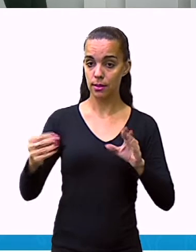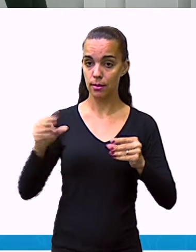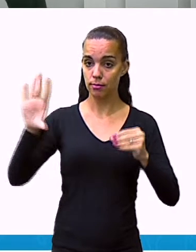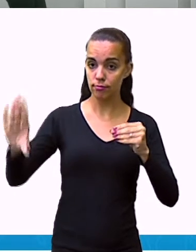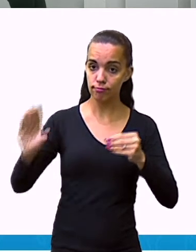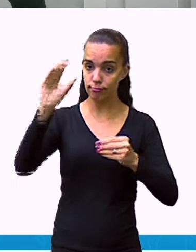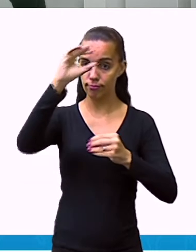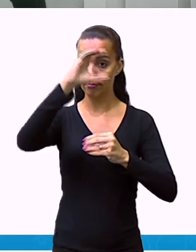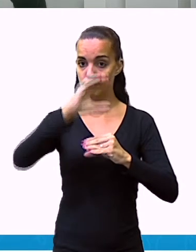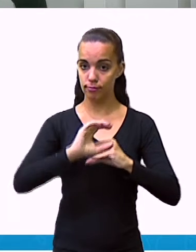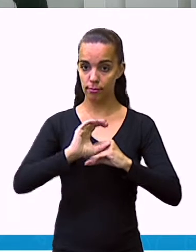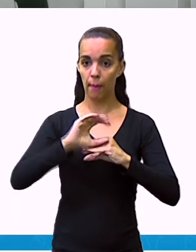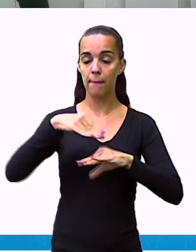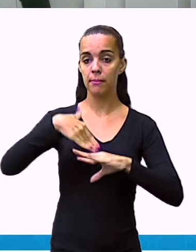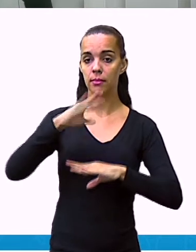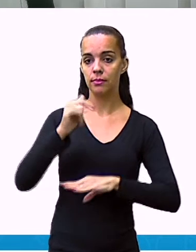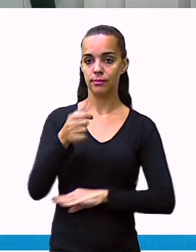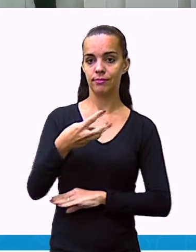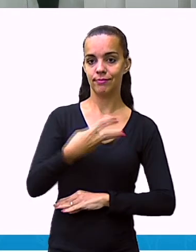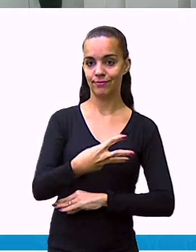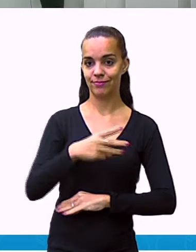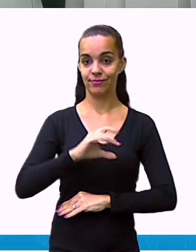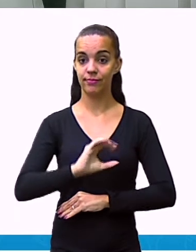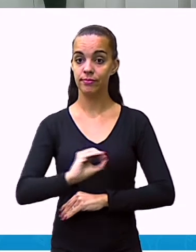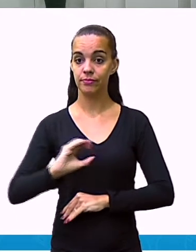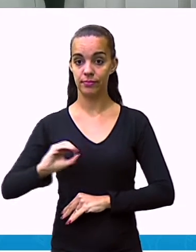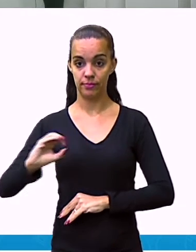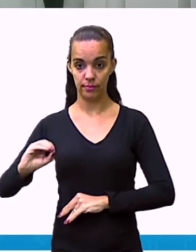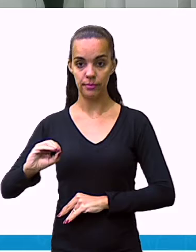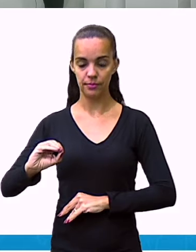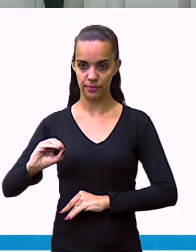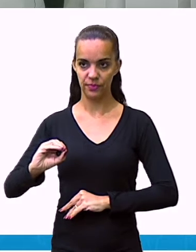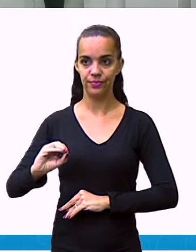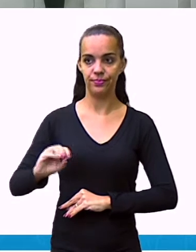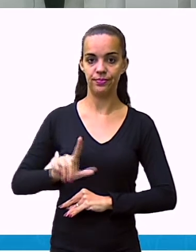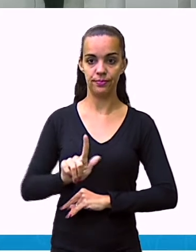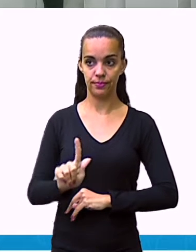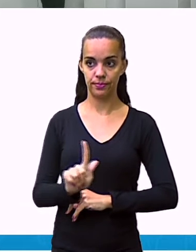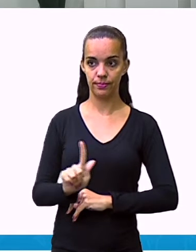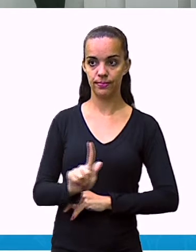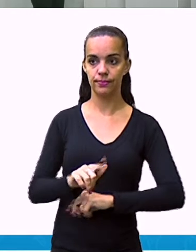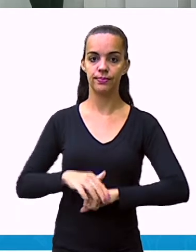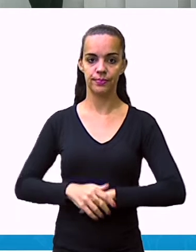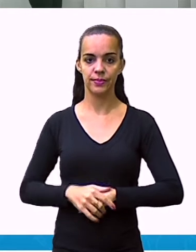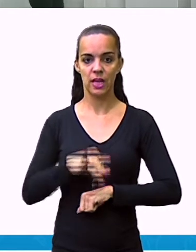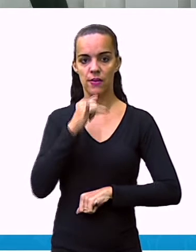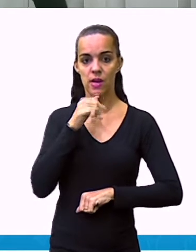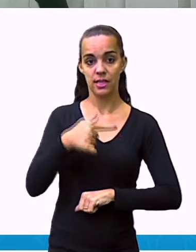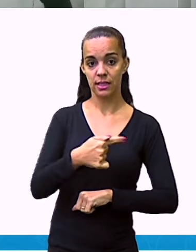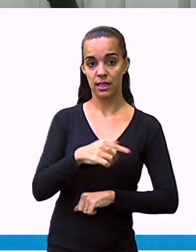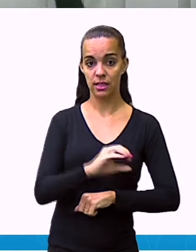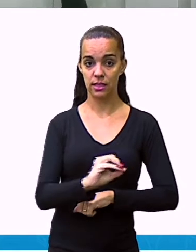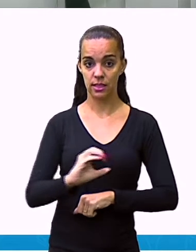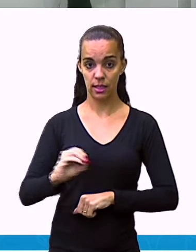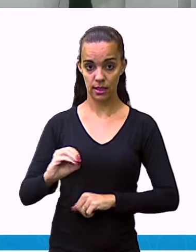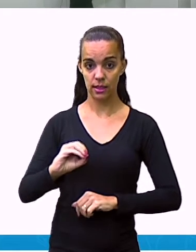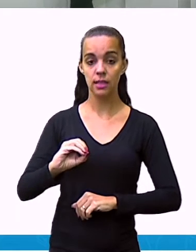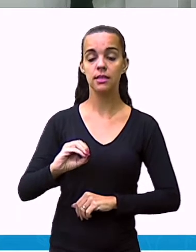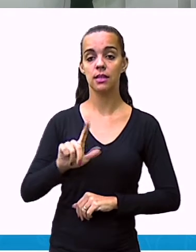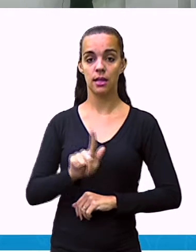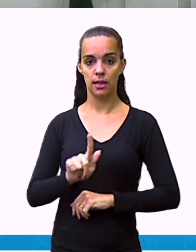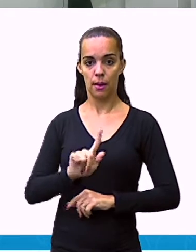300 gramas Então olha 700g mas 300 G =